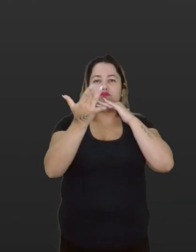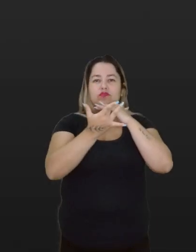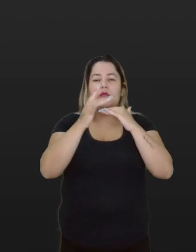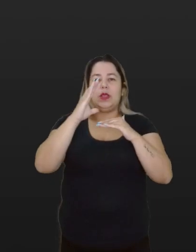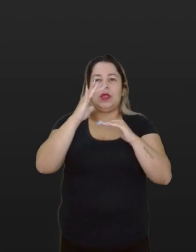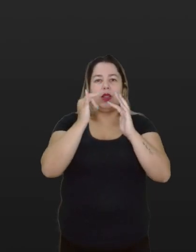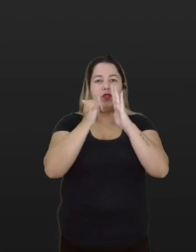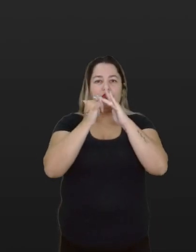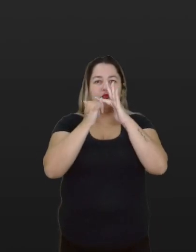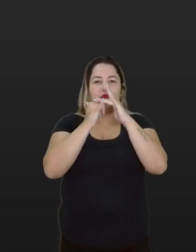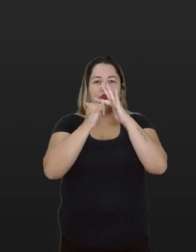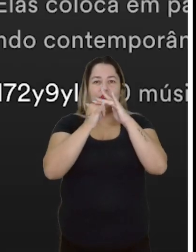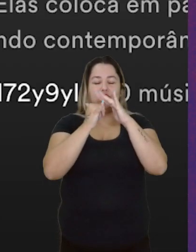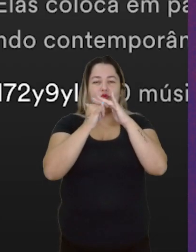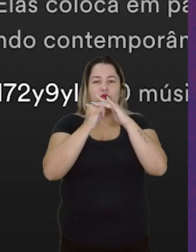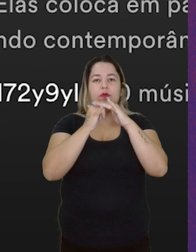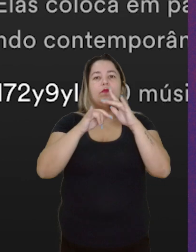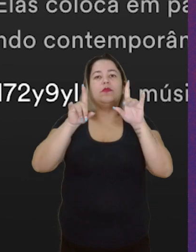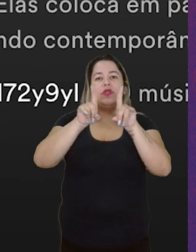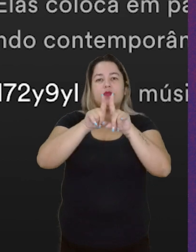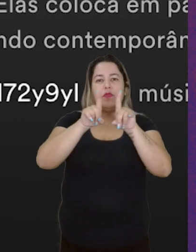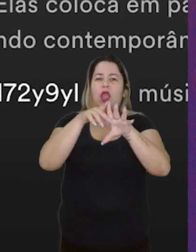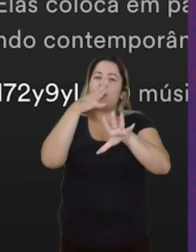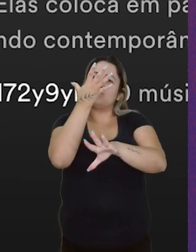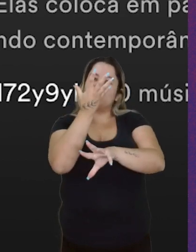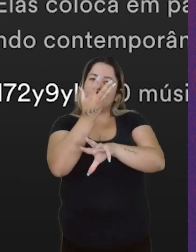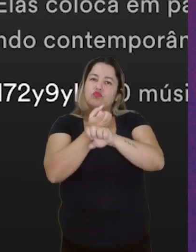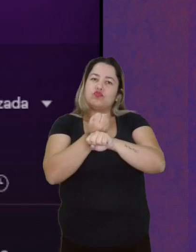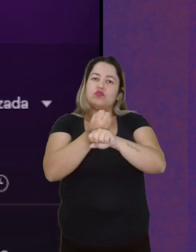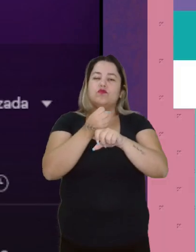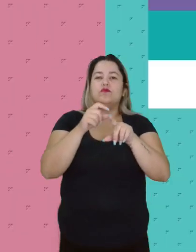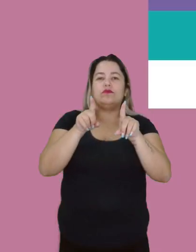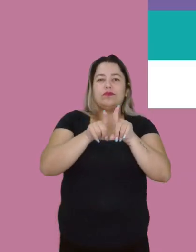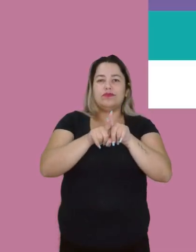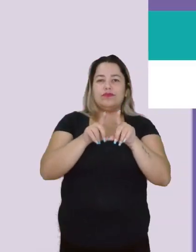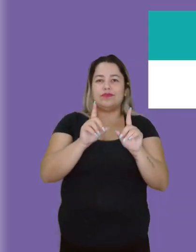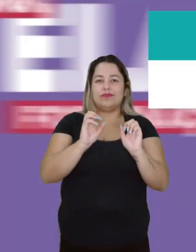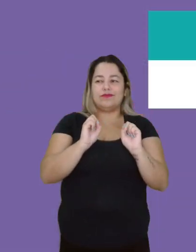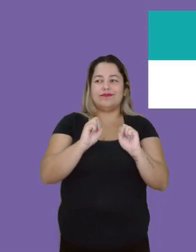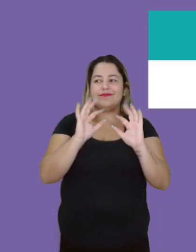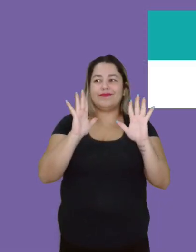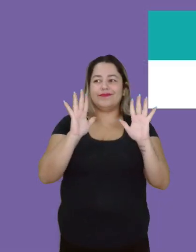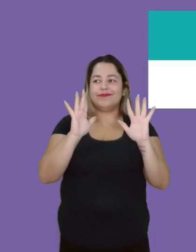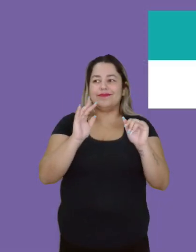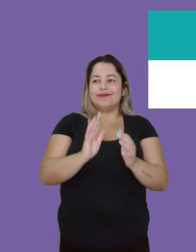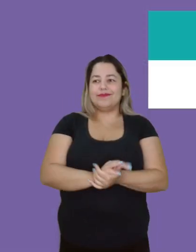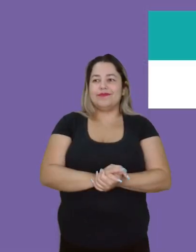da TV PT no YouTube ou em formato de podcast no Spotify.